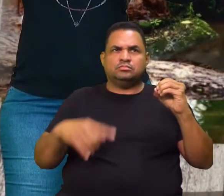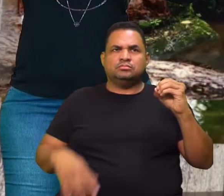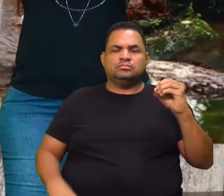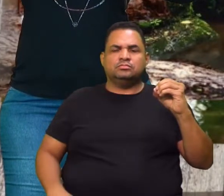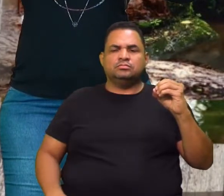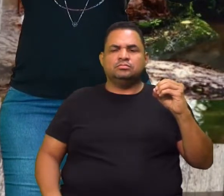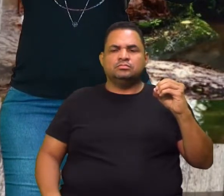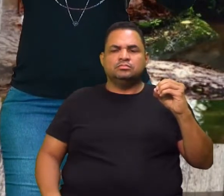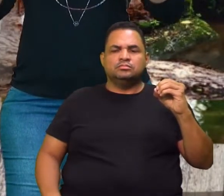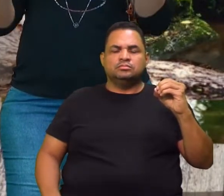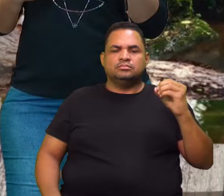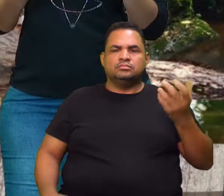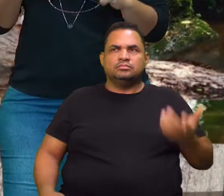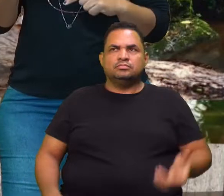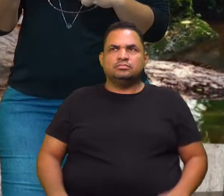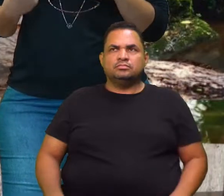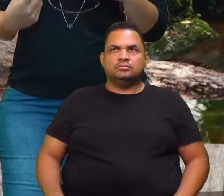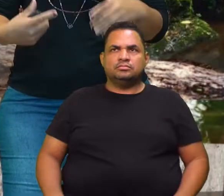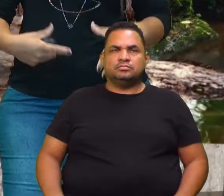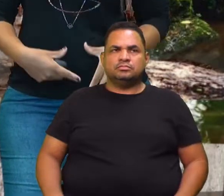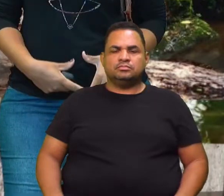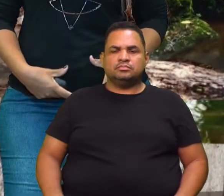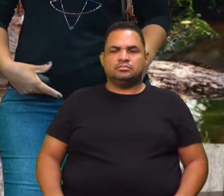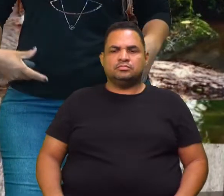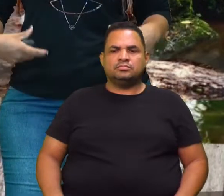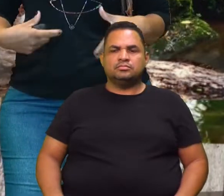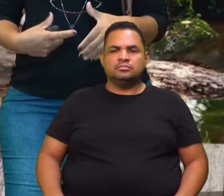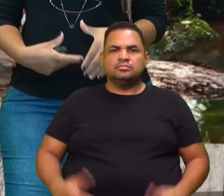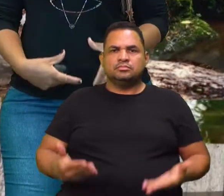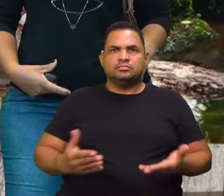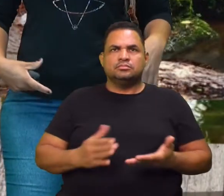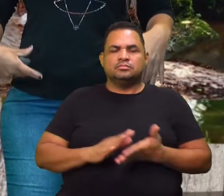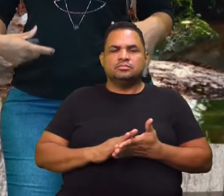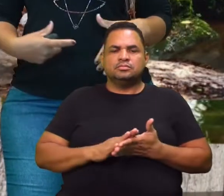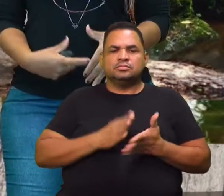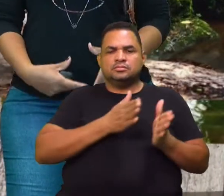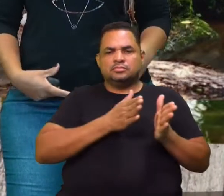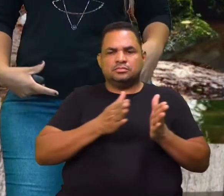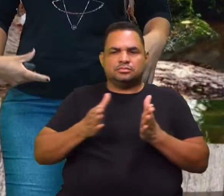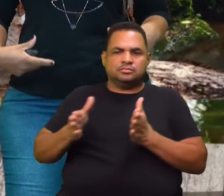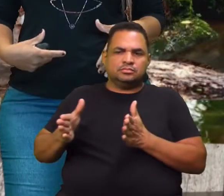Paradinho, tá? Lembra que na menina, essa fase de ovogênese